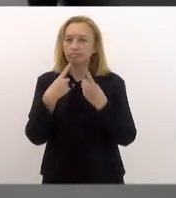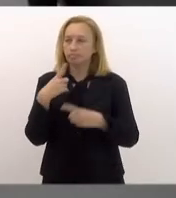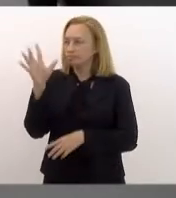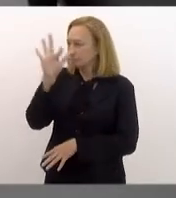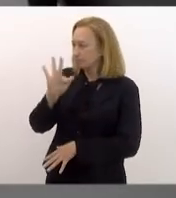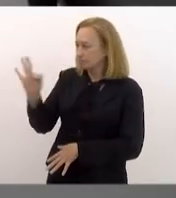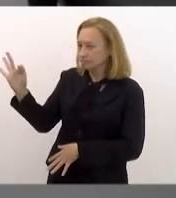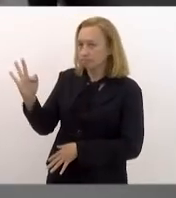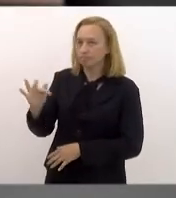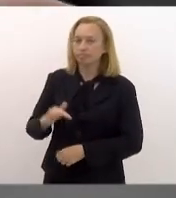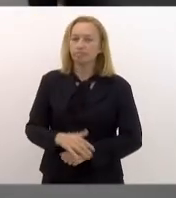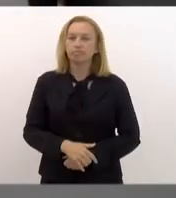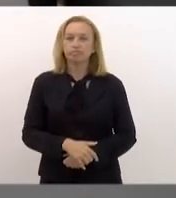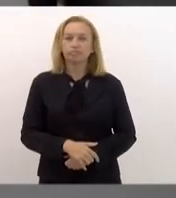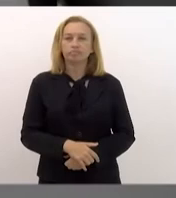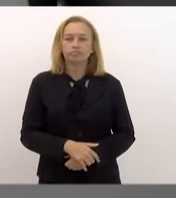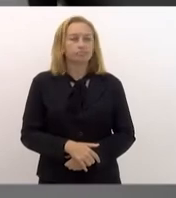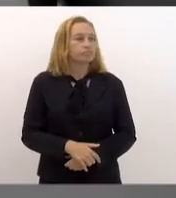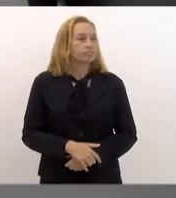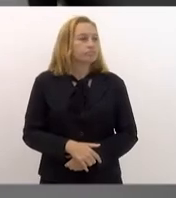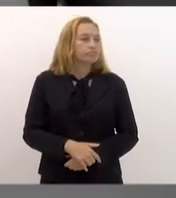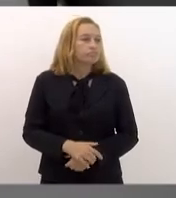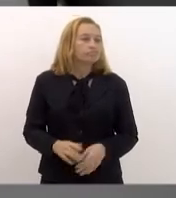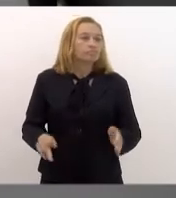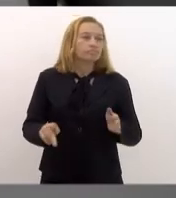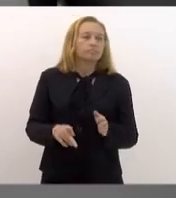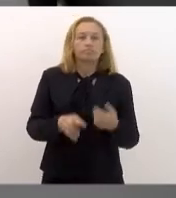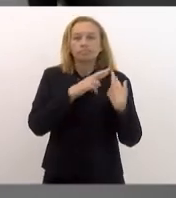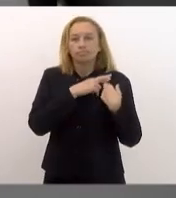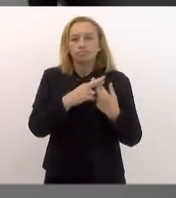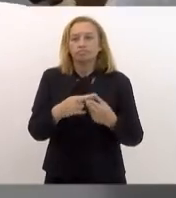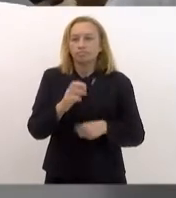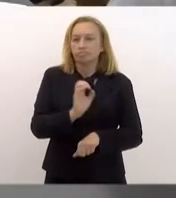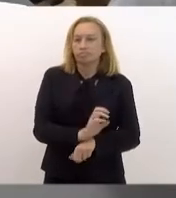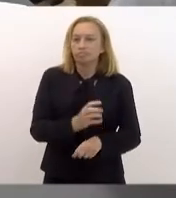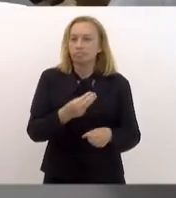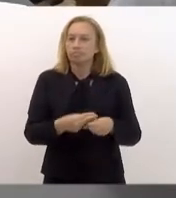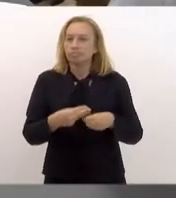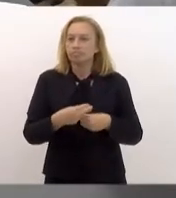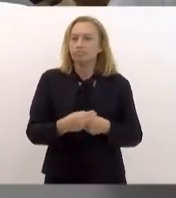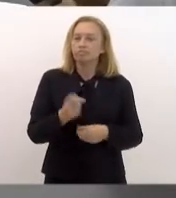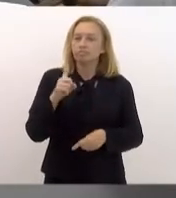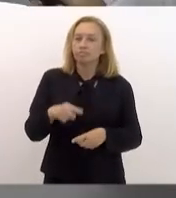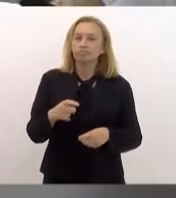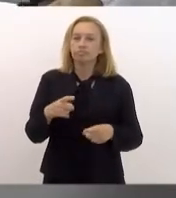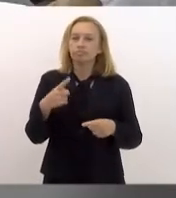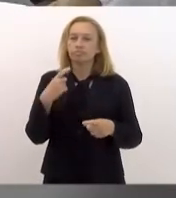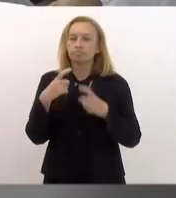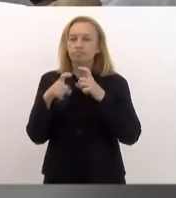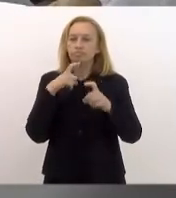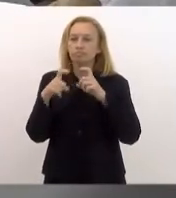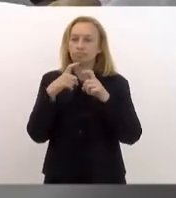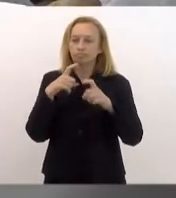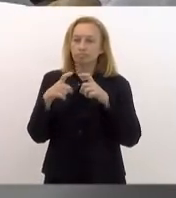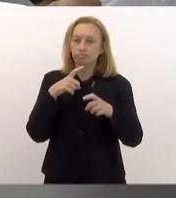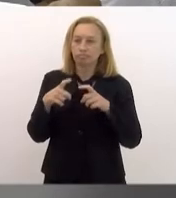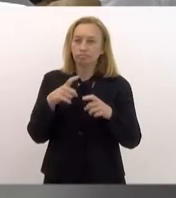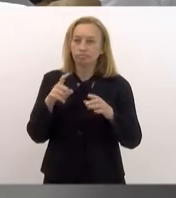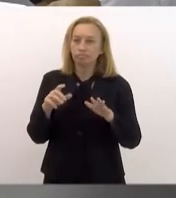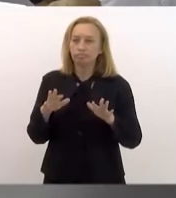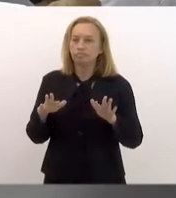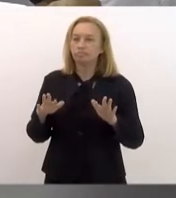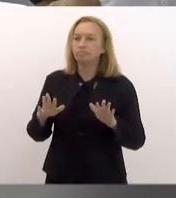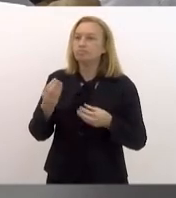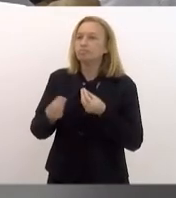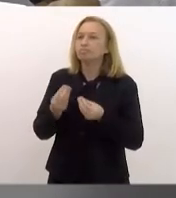sendo passando a responsabilidade para o Estado, para os municípios, enfim, nosso problema hoje é discutir, Fio, justamente de que forma que a gente vai estar